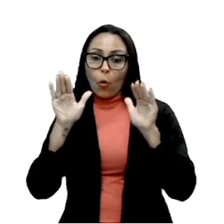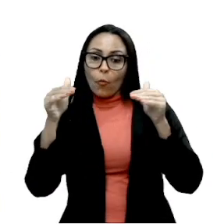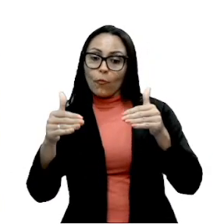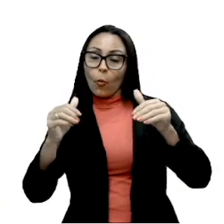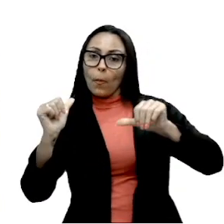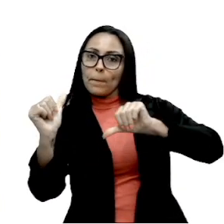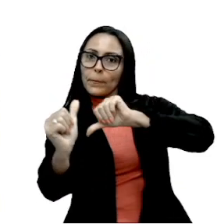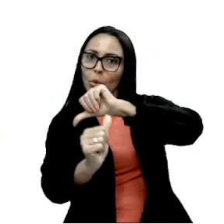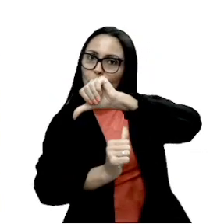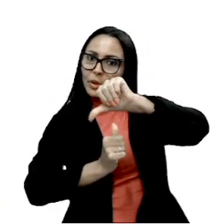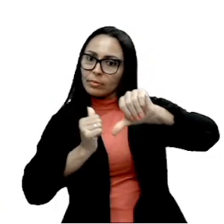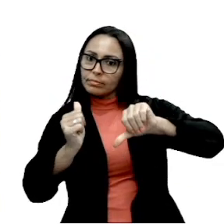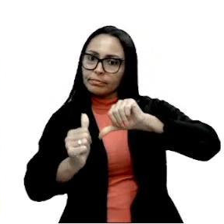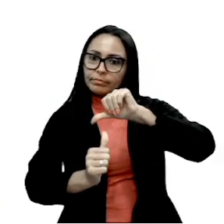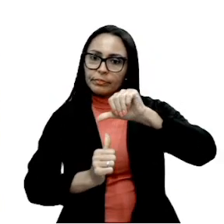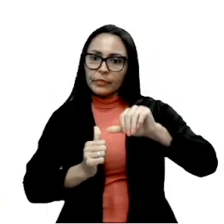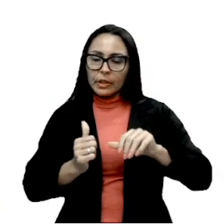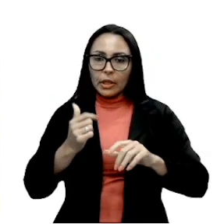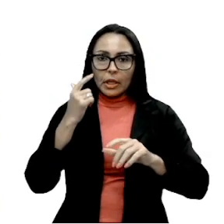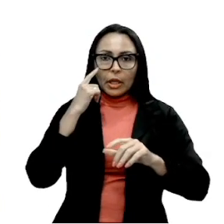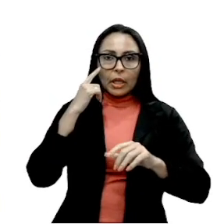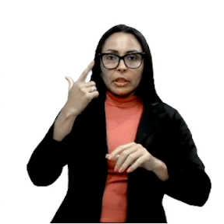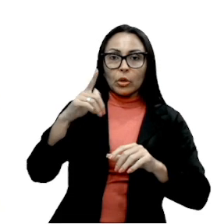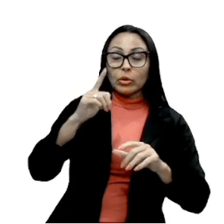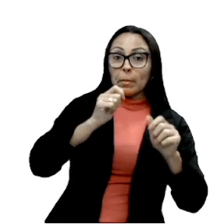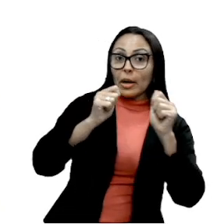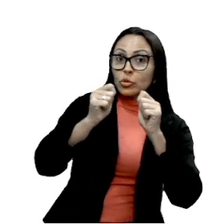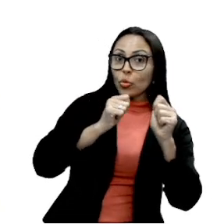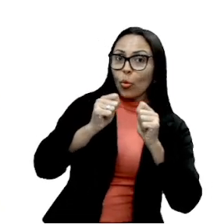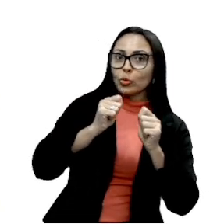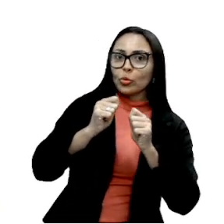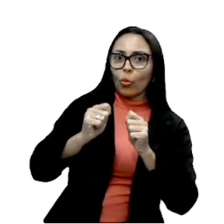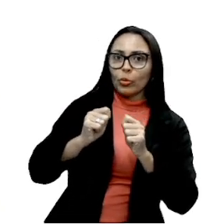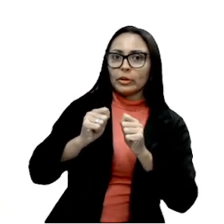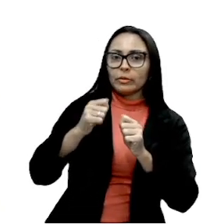não tem mais aquele estúdio, você não tem mais o controle do cenário.